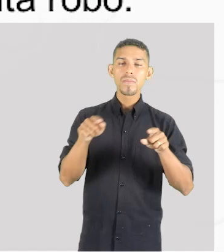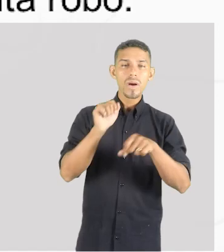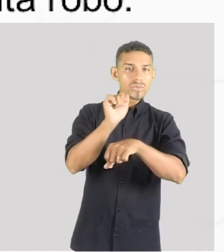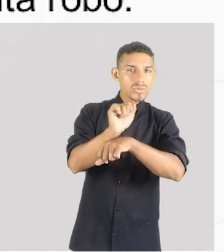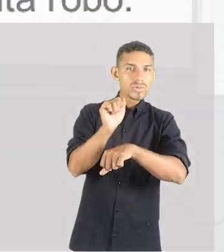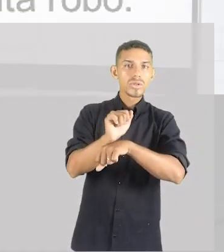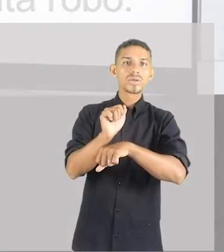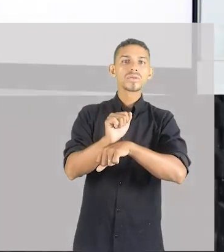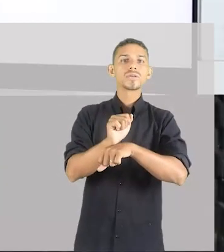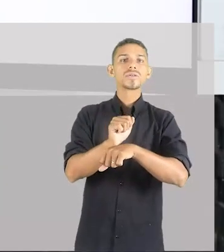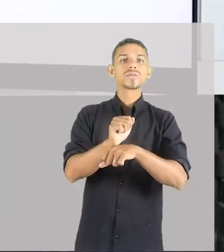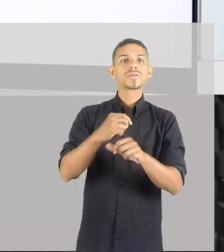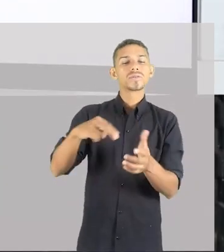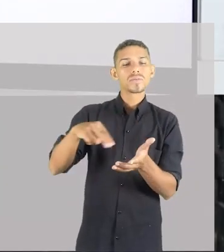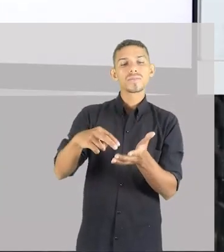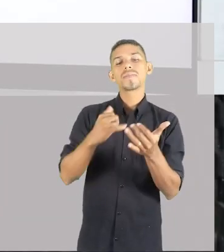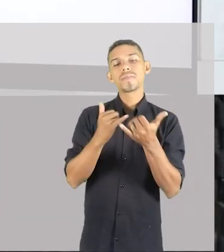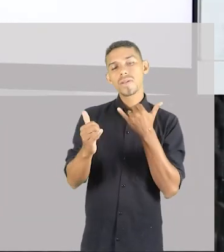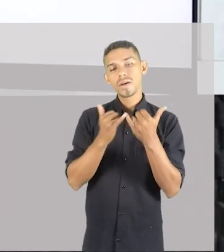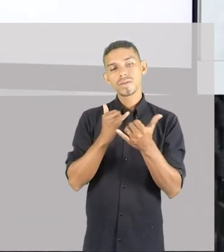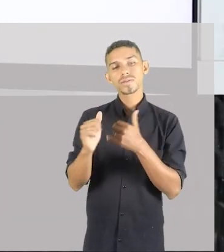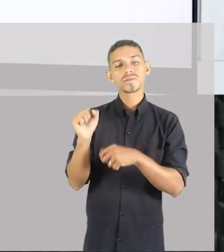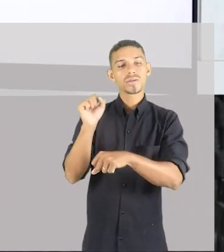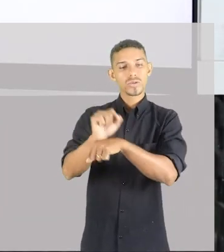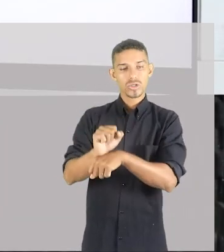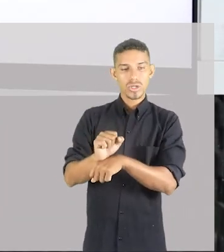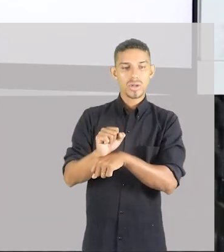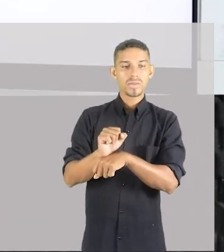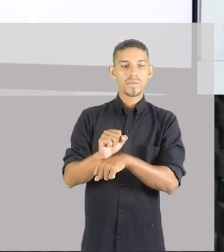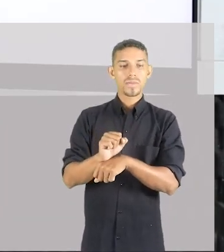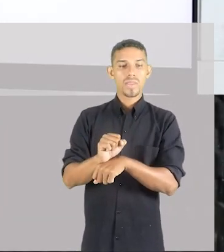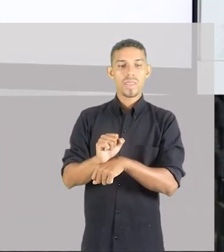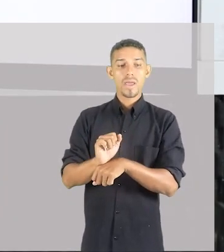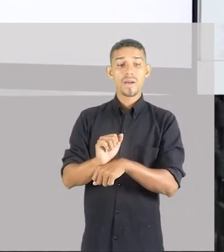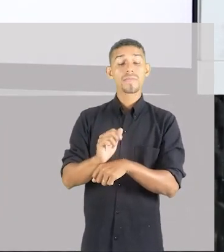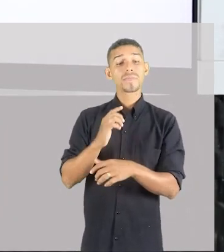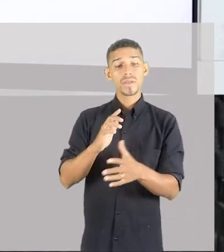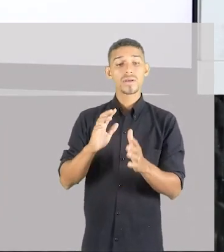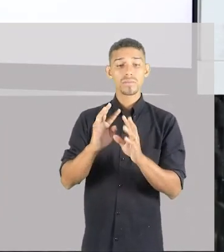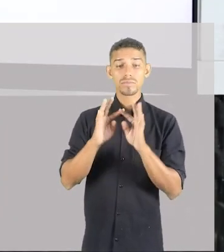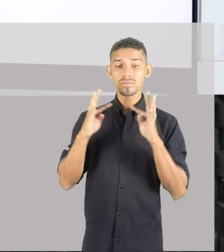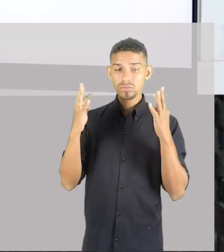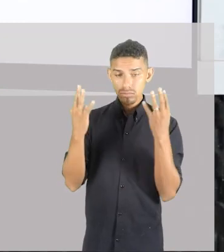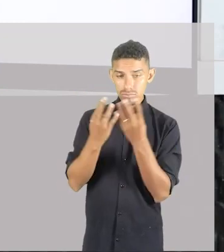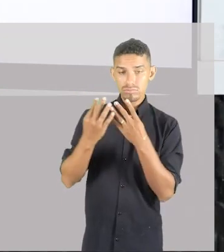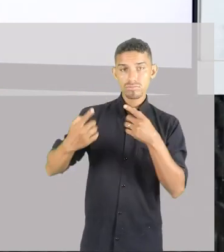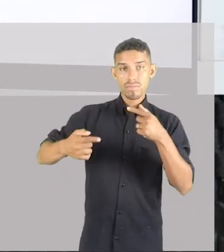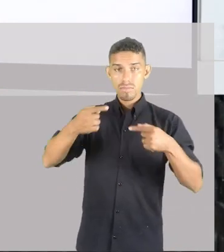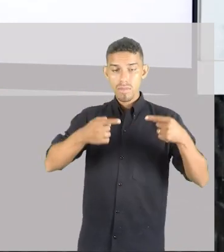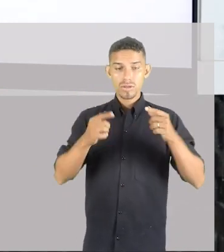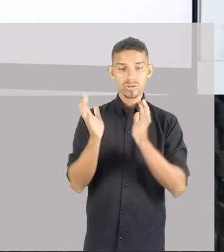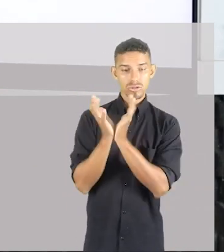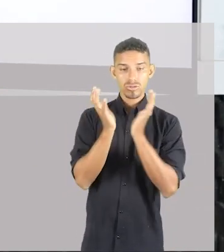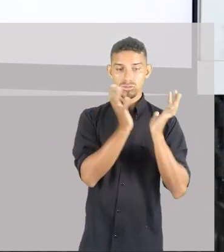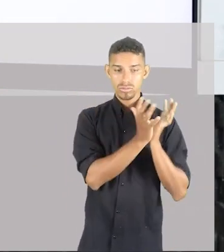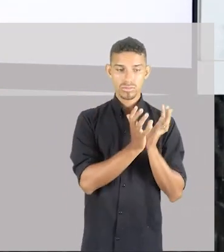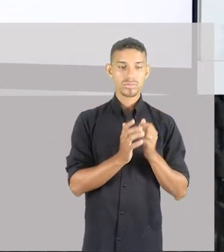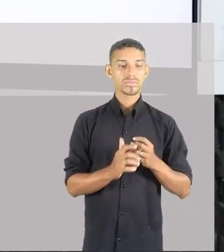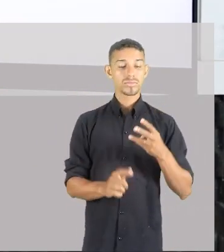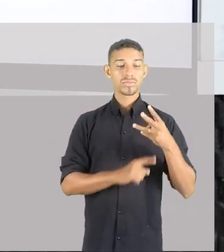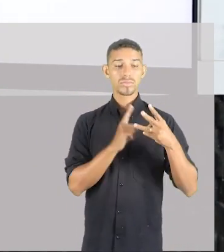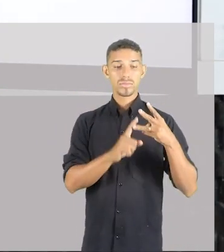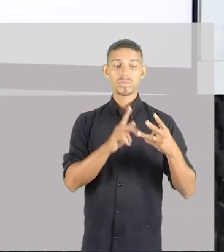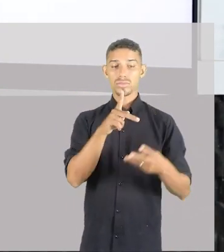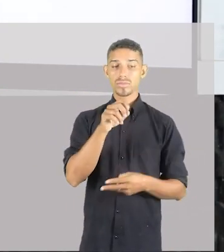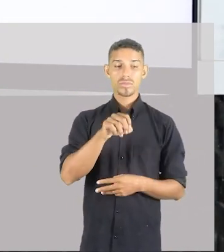o dançarino para parece estar congelado o Breaking são rodas e através de batalhas entre grupos o popping